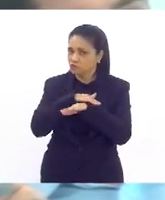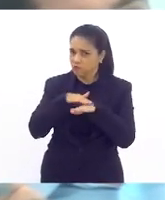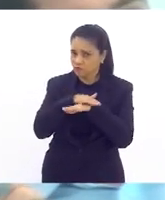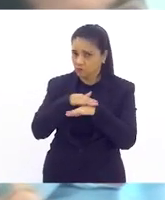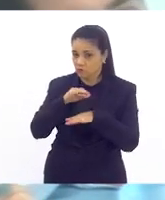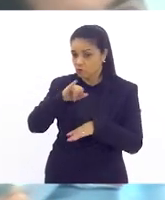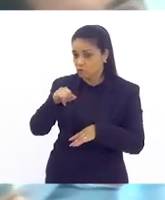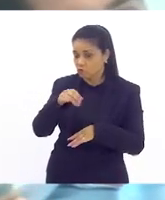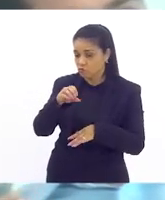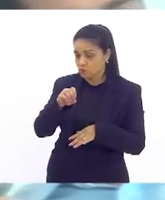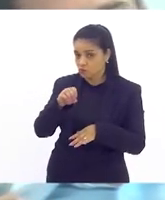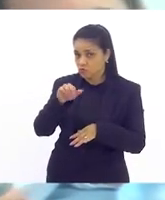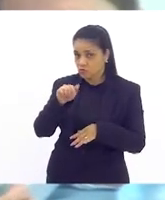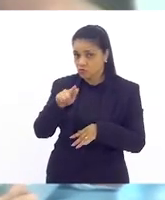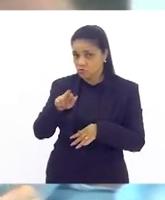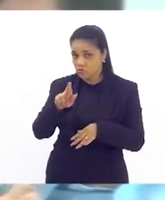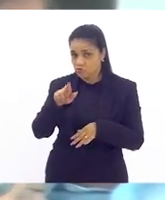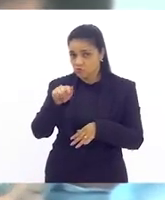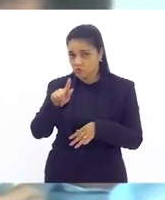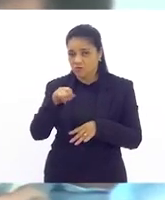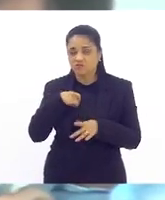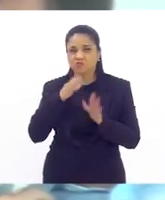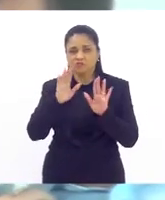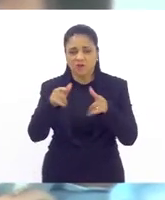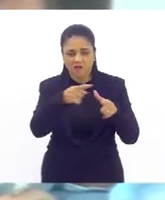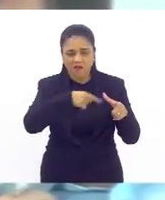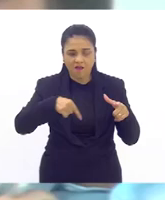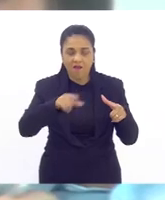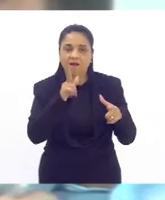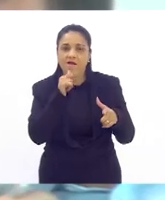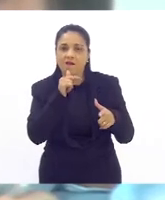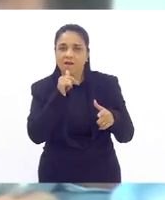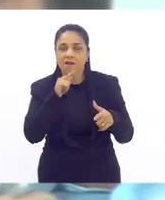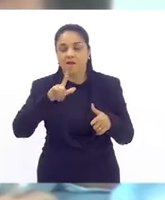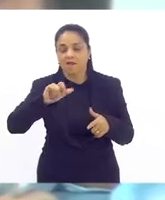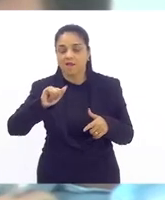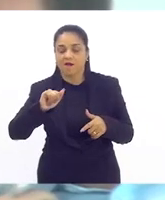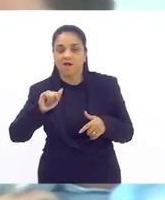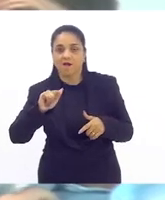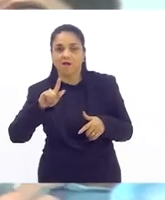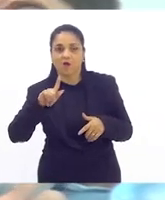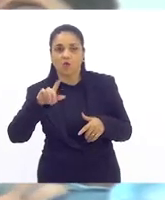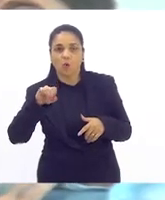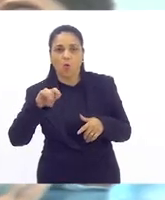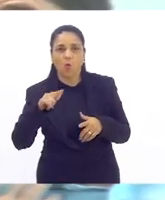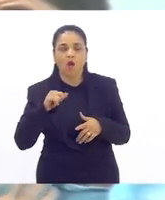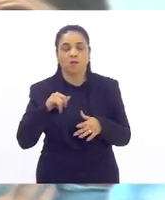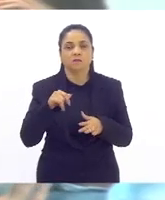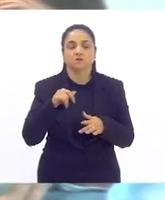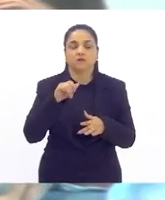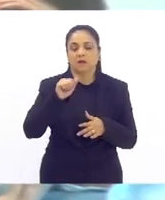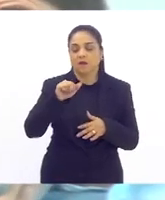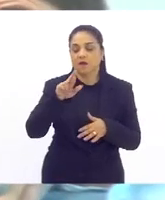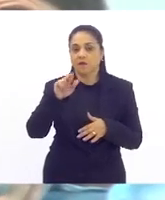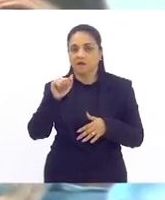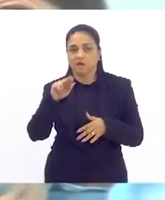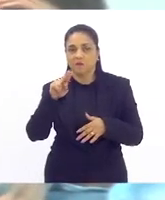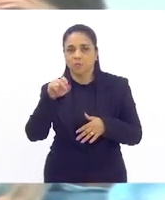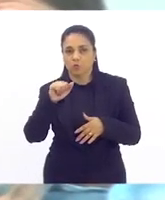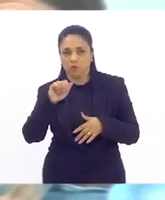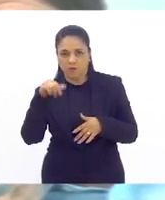a questão das Lagoas de Araruama e das Lagoas de Niterói Itaipu Piratininga Lagoa de